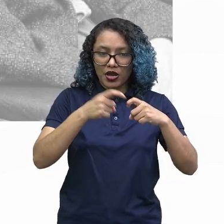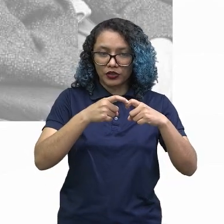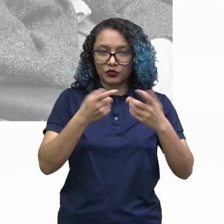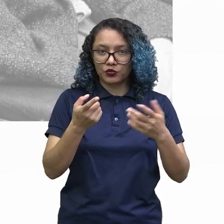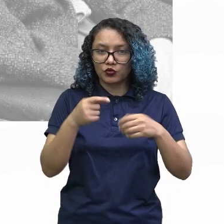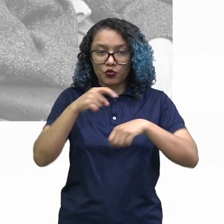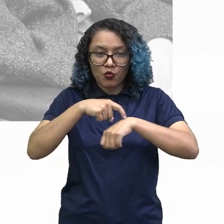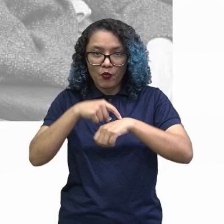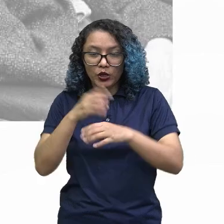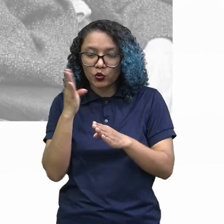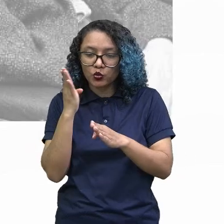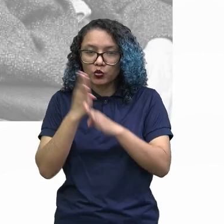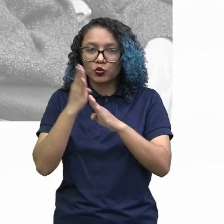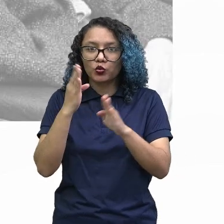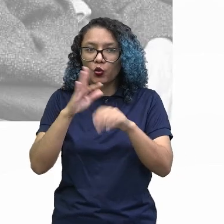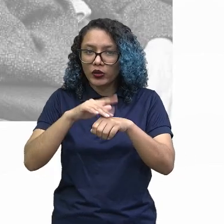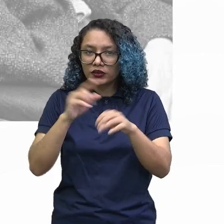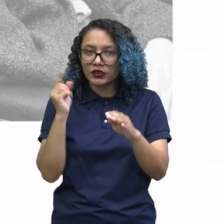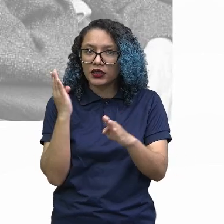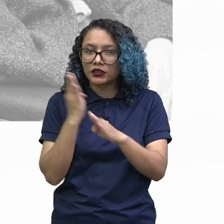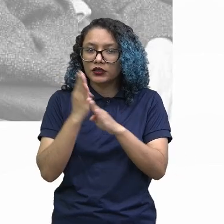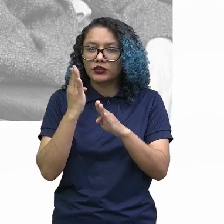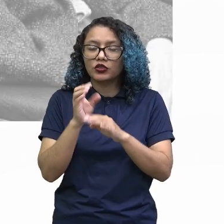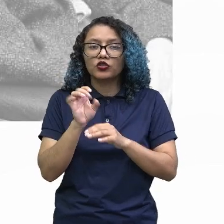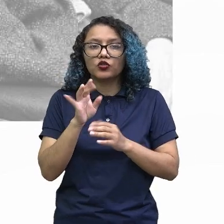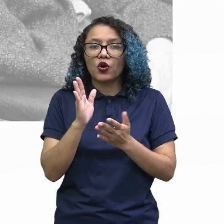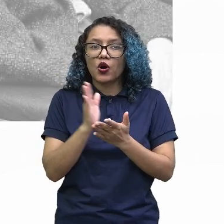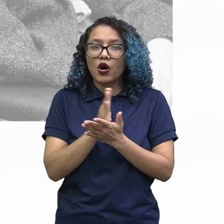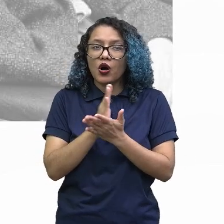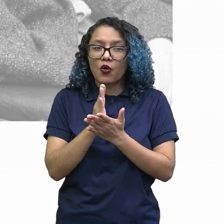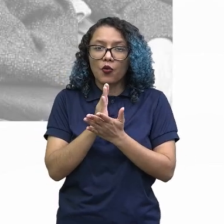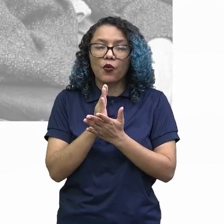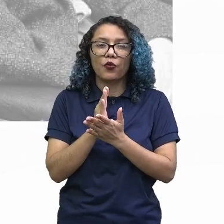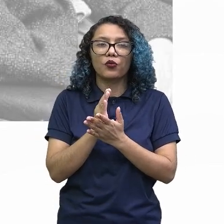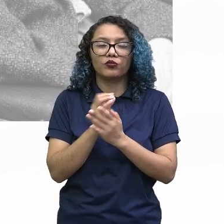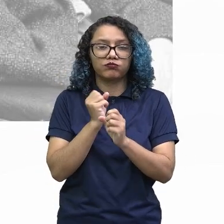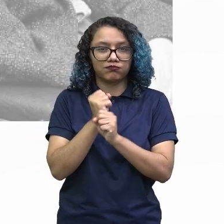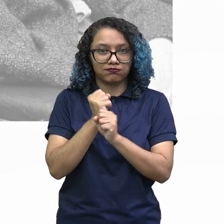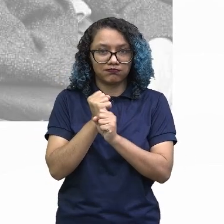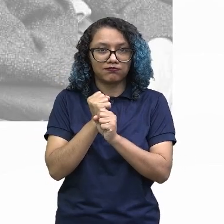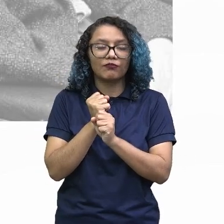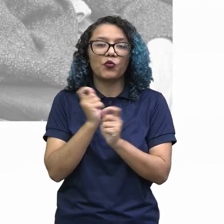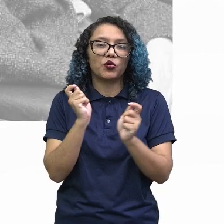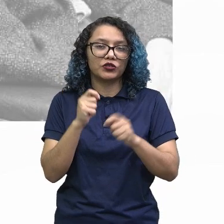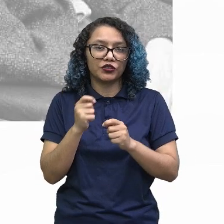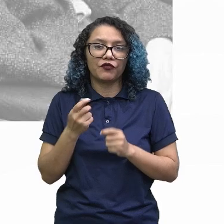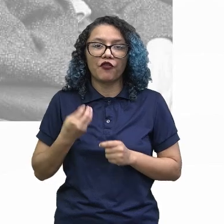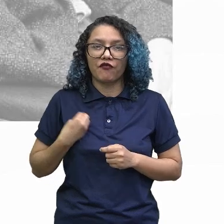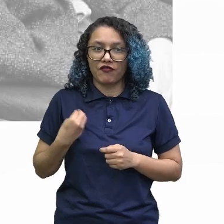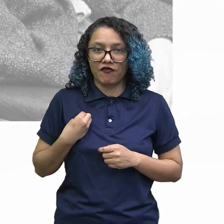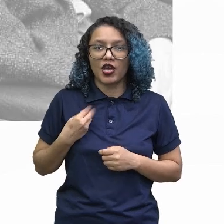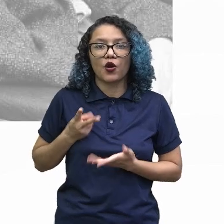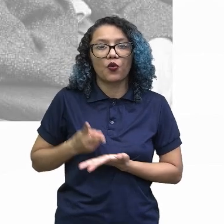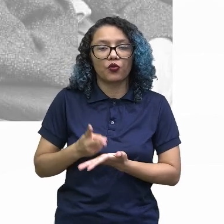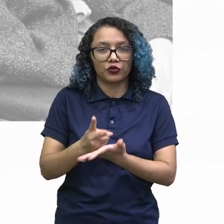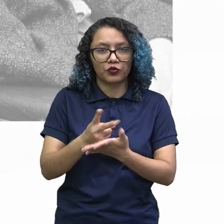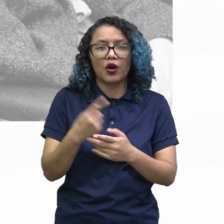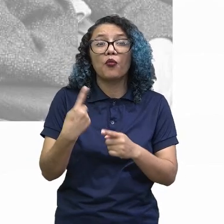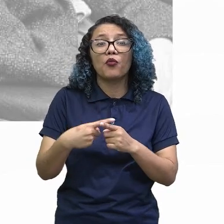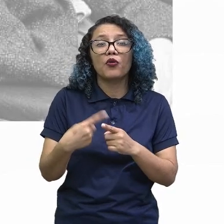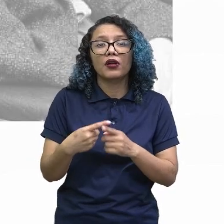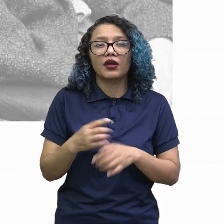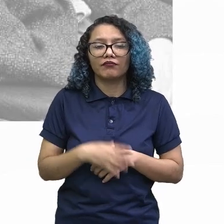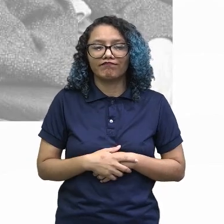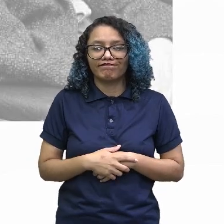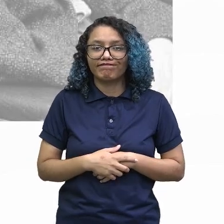essa doença, eles deram somente alguns anos para esse físico, né, devido os